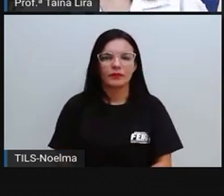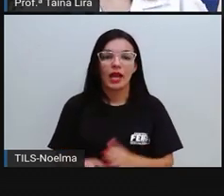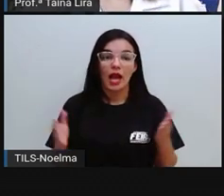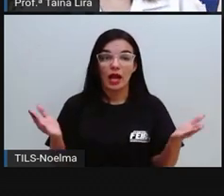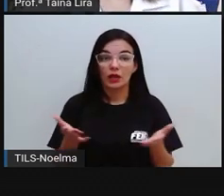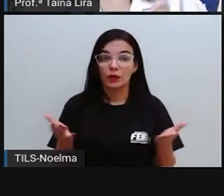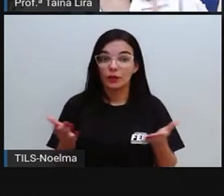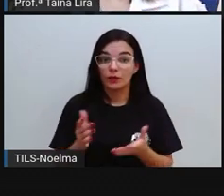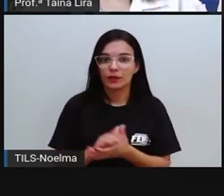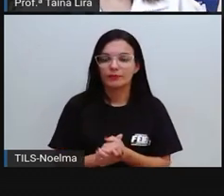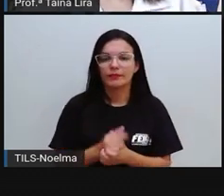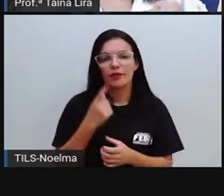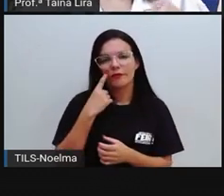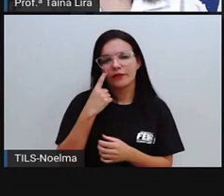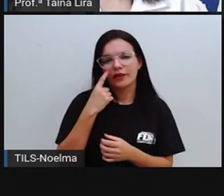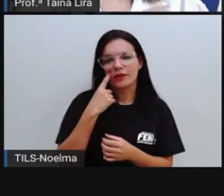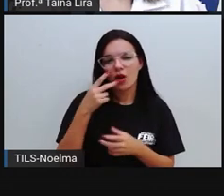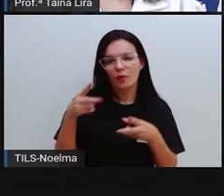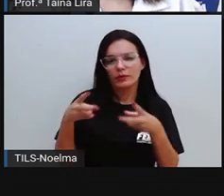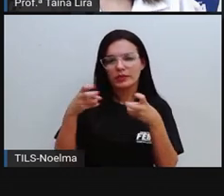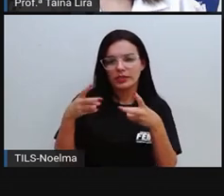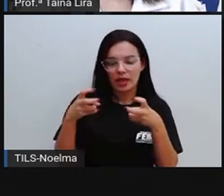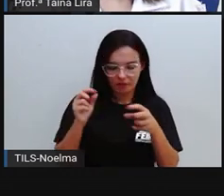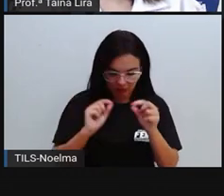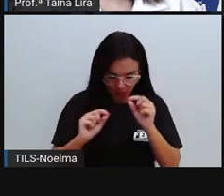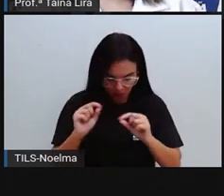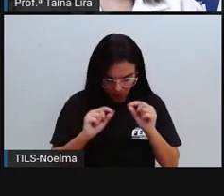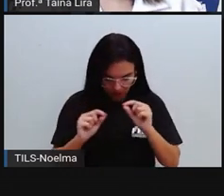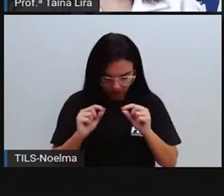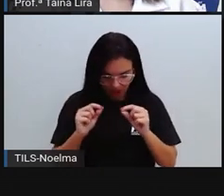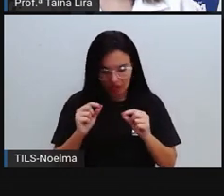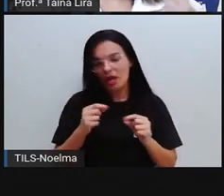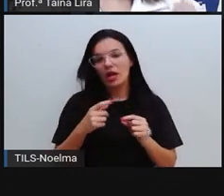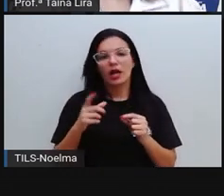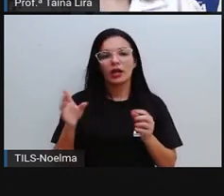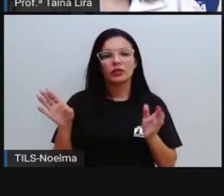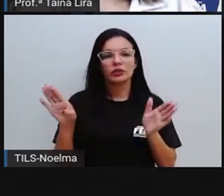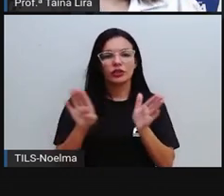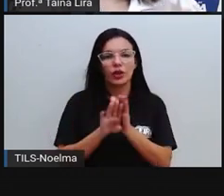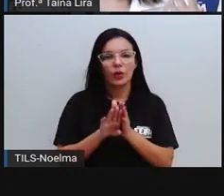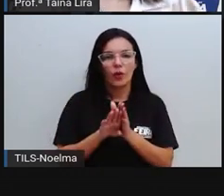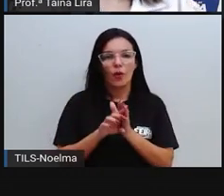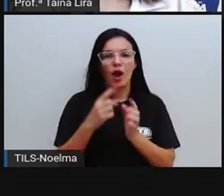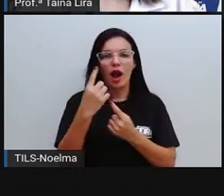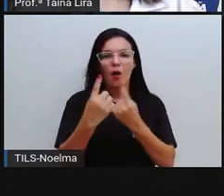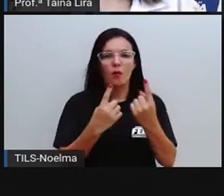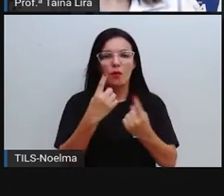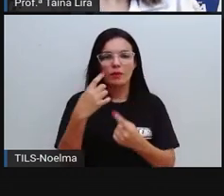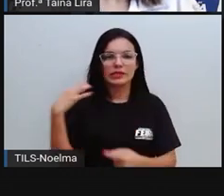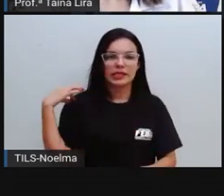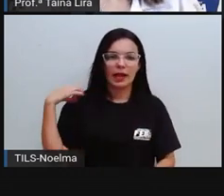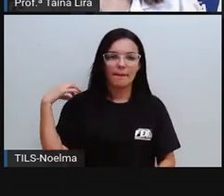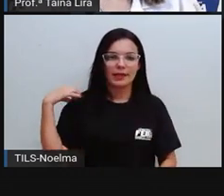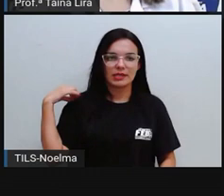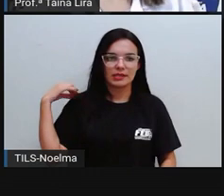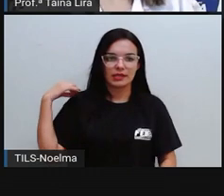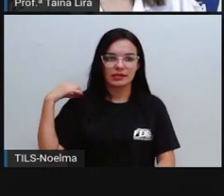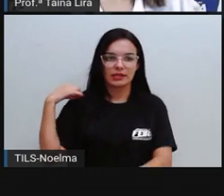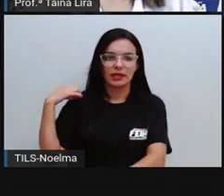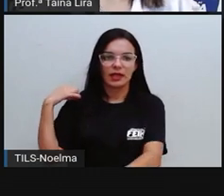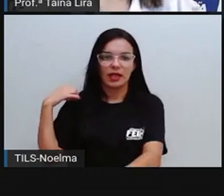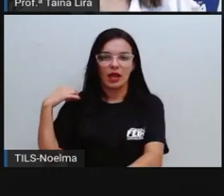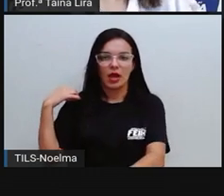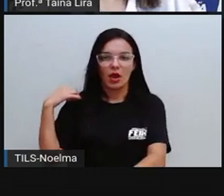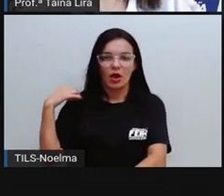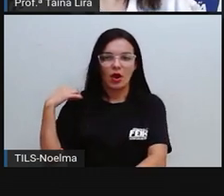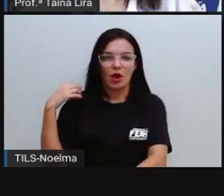Agora, olha lá, observem o que a Pro trouxe para vocês. Eu trouxe aqui algumas camisas, tá? Observem que a